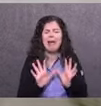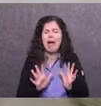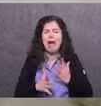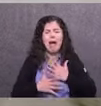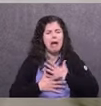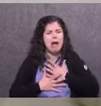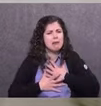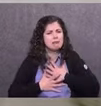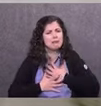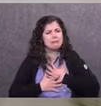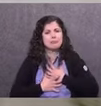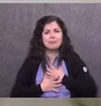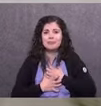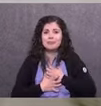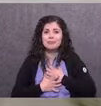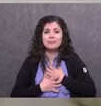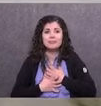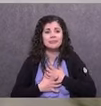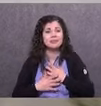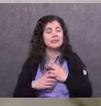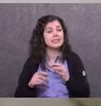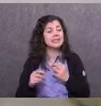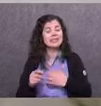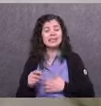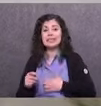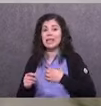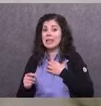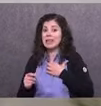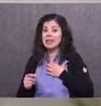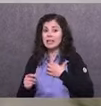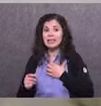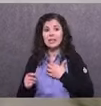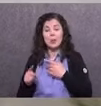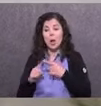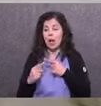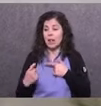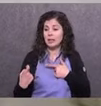profundamente identificado com cada um.